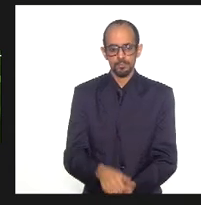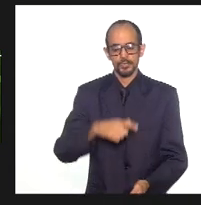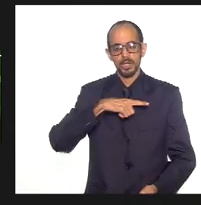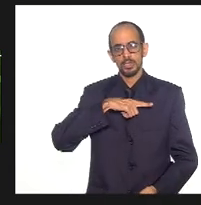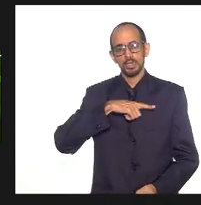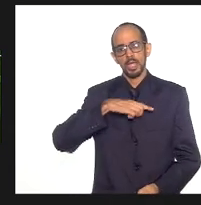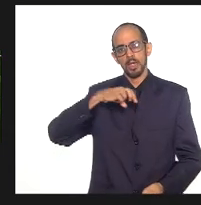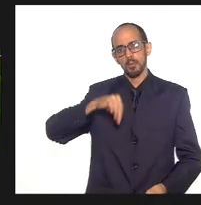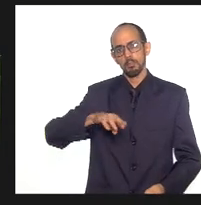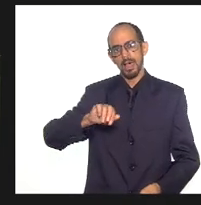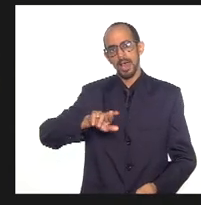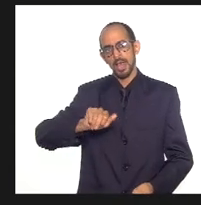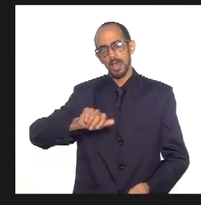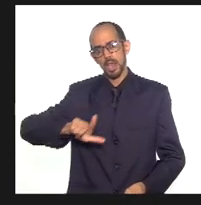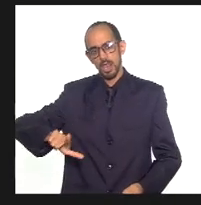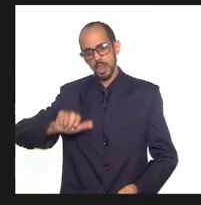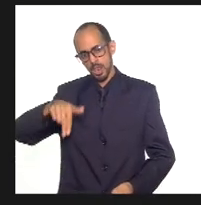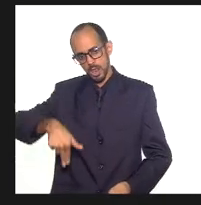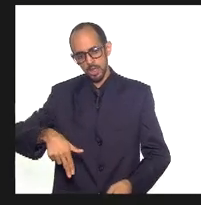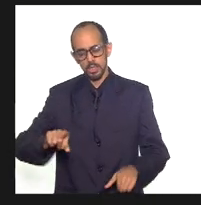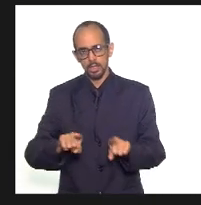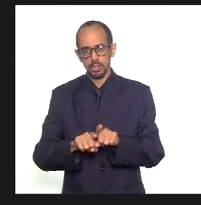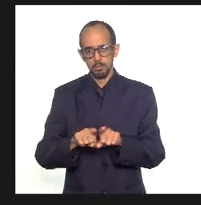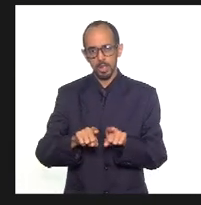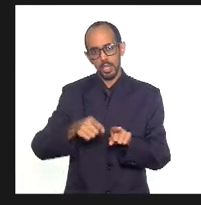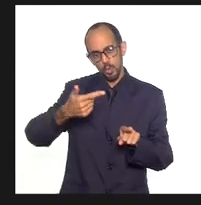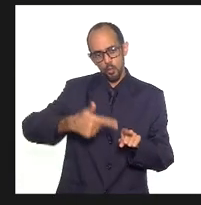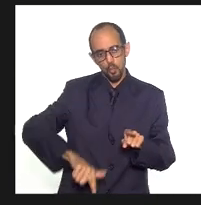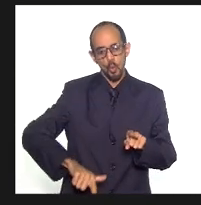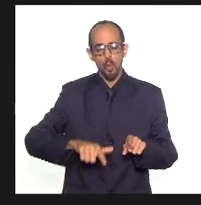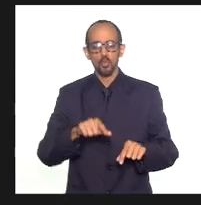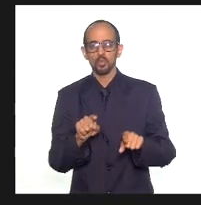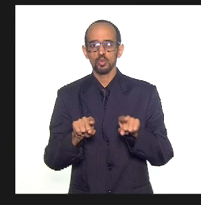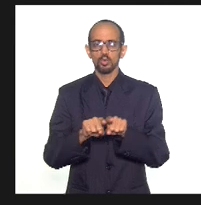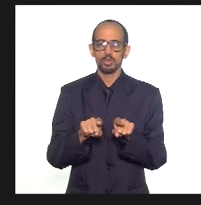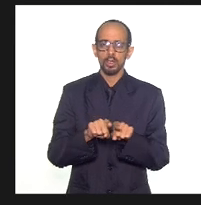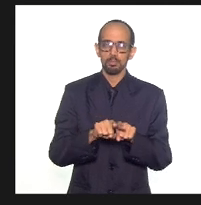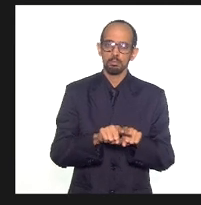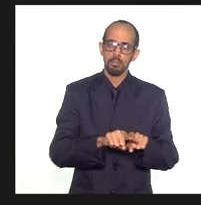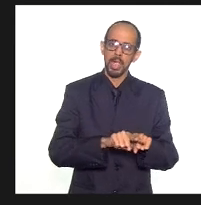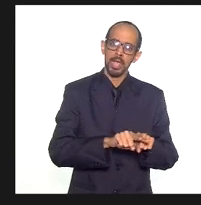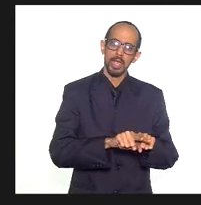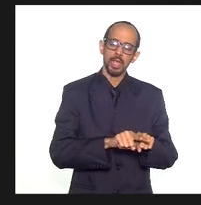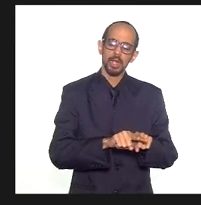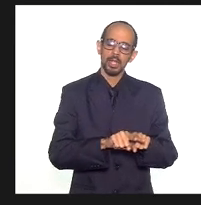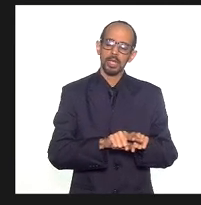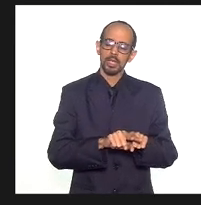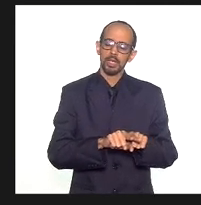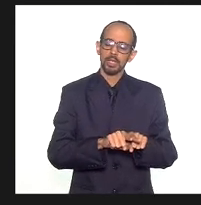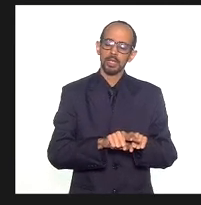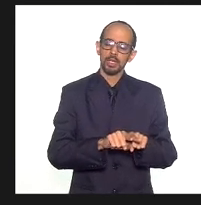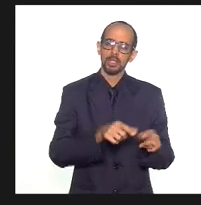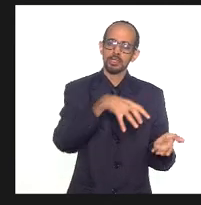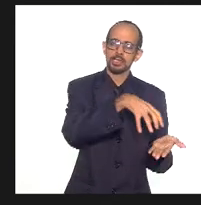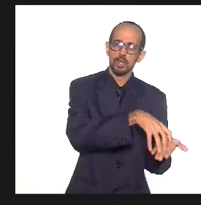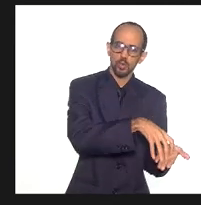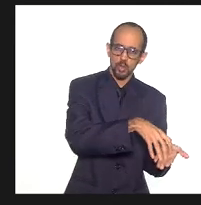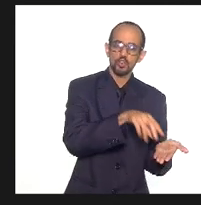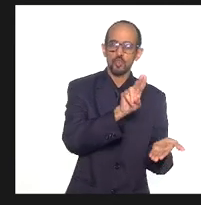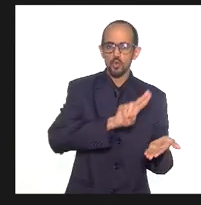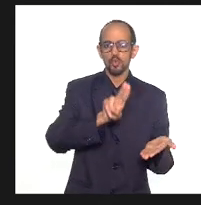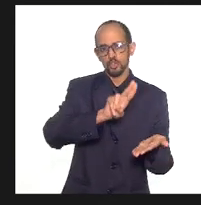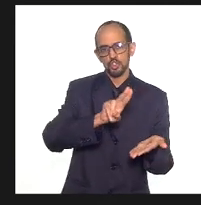Marlim como um outro ativo usando essas